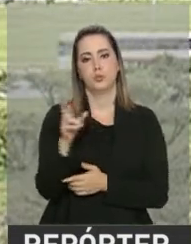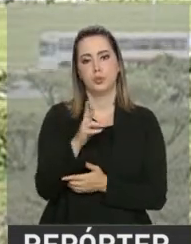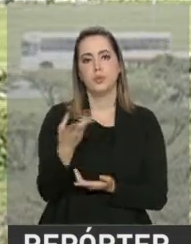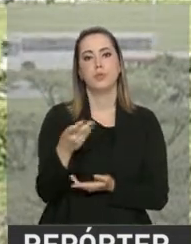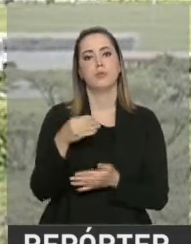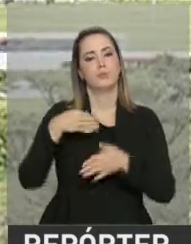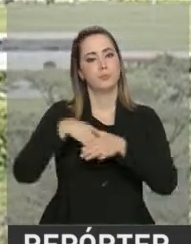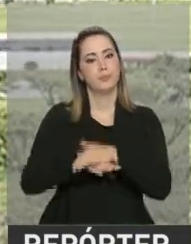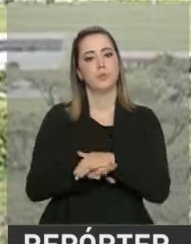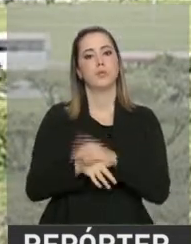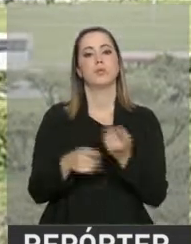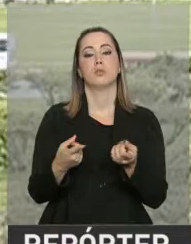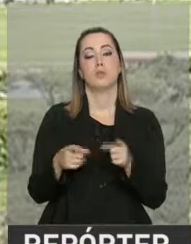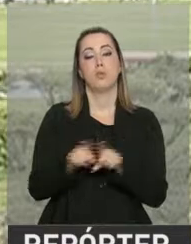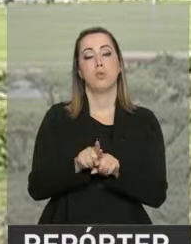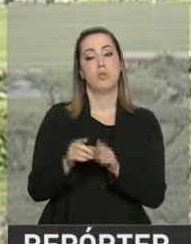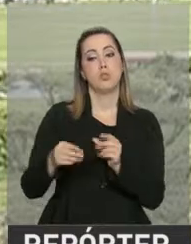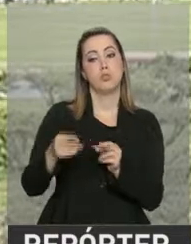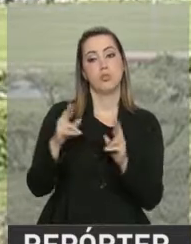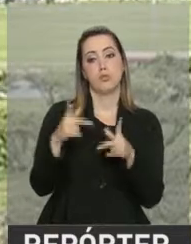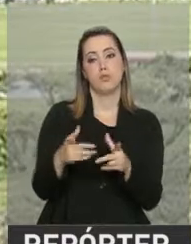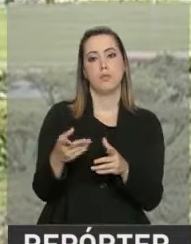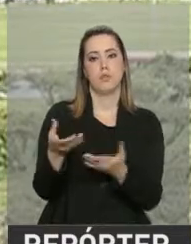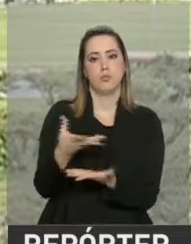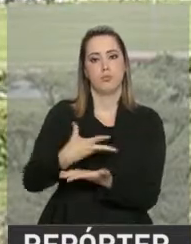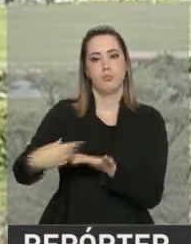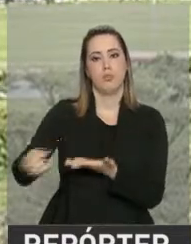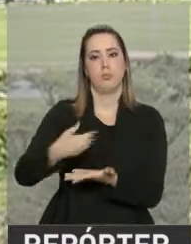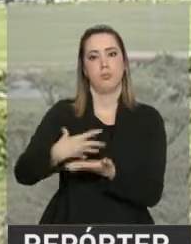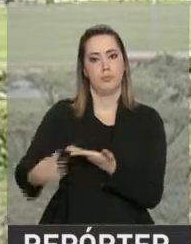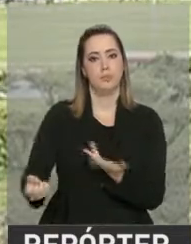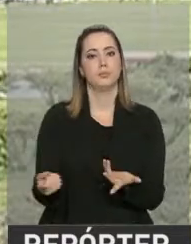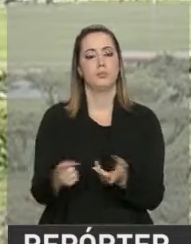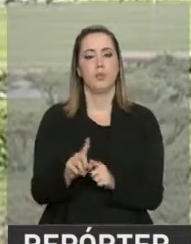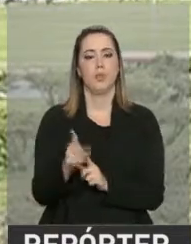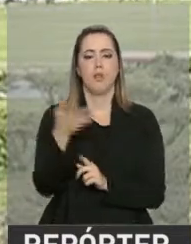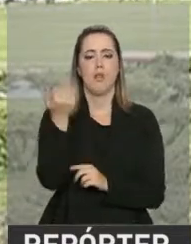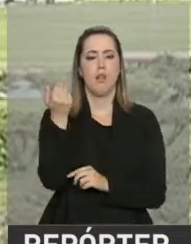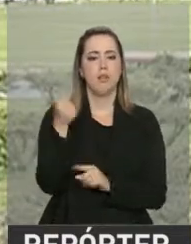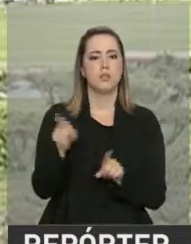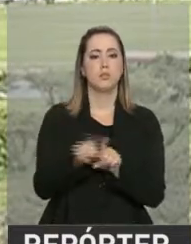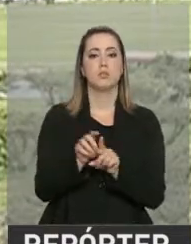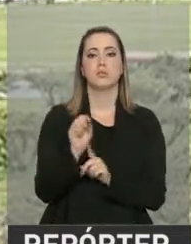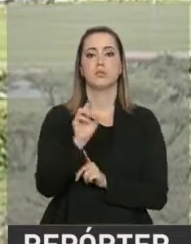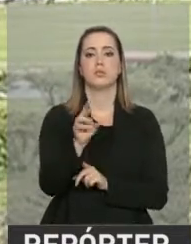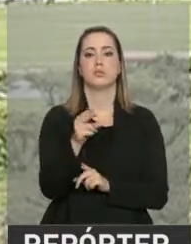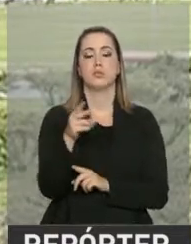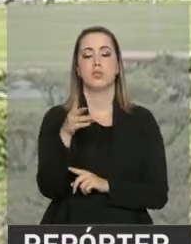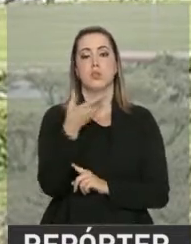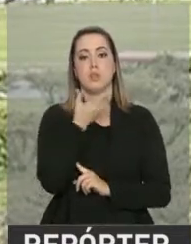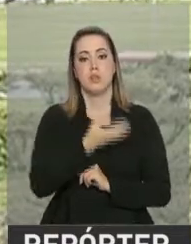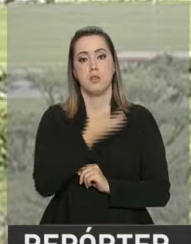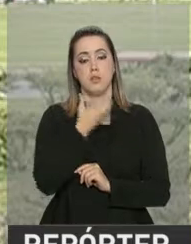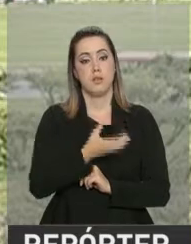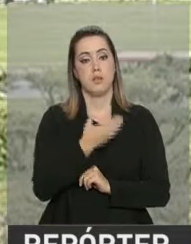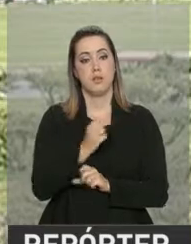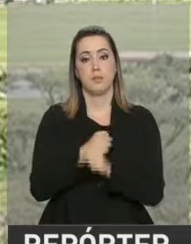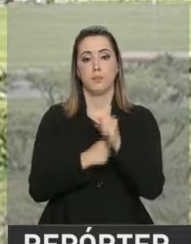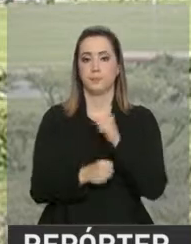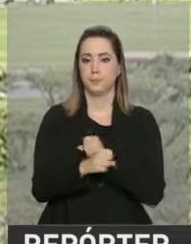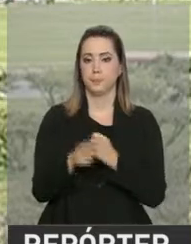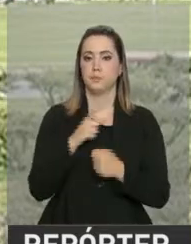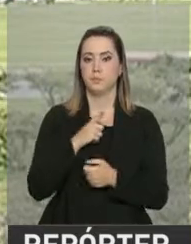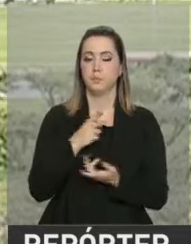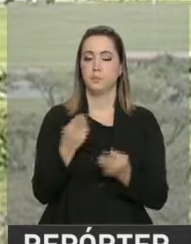R$1,880 bilhões no mês de novembro. O último mês que a poupança teve saldo positivo havia sido em dezembro do ano